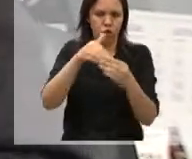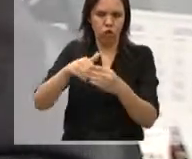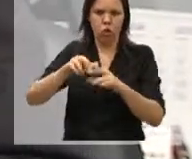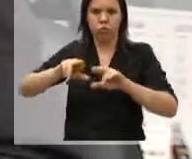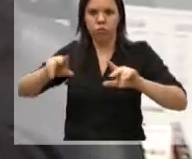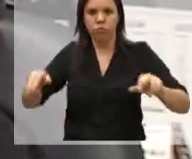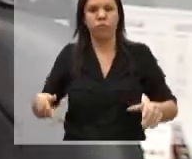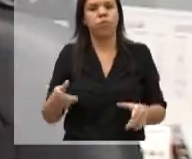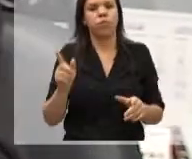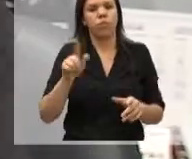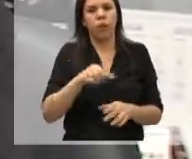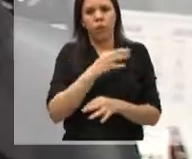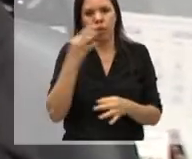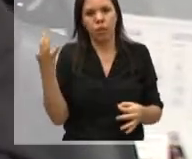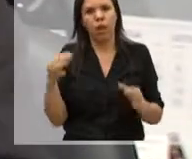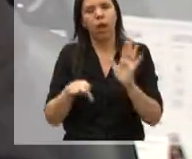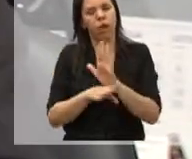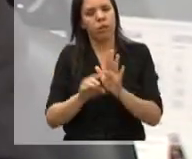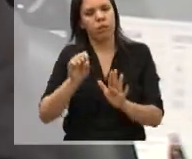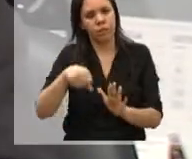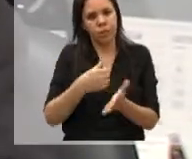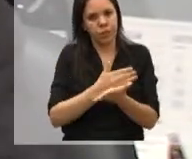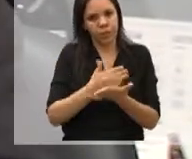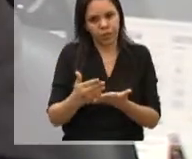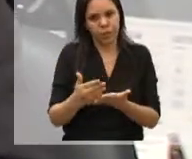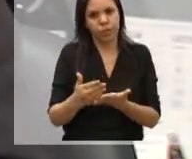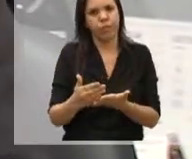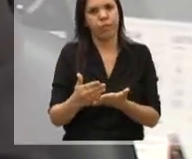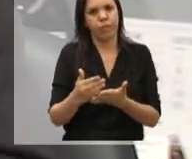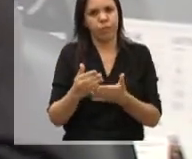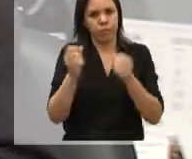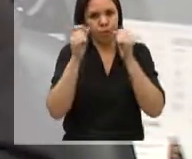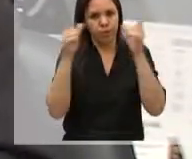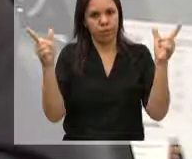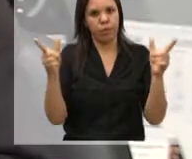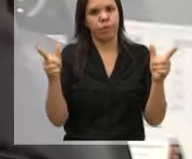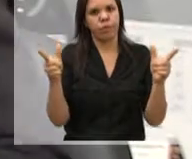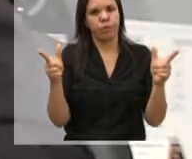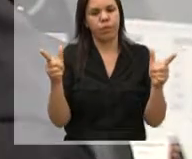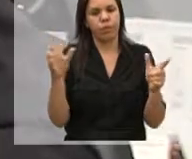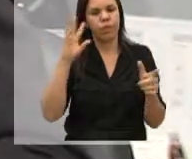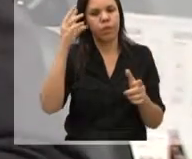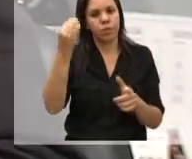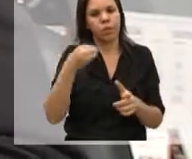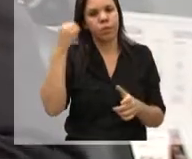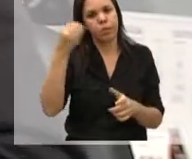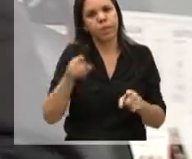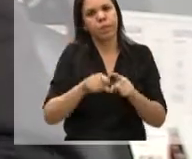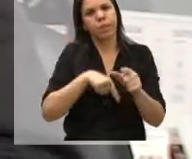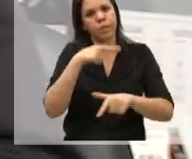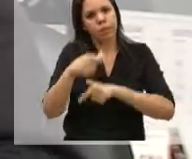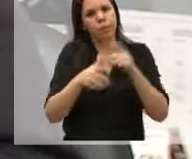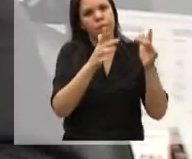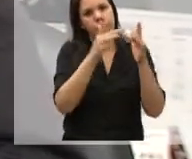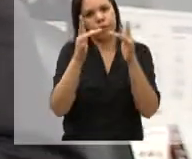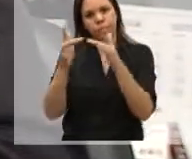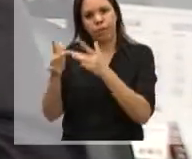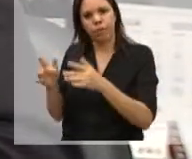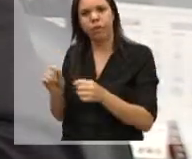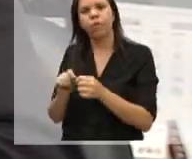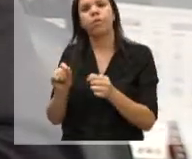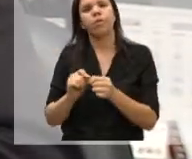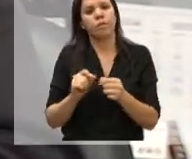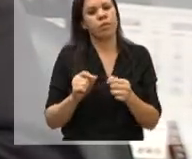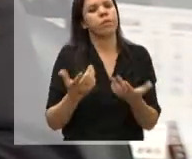isso é bom, mas é um começo de um despertar. E esse trabalho também, nesses contatos que eu faço,